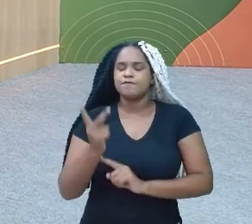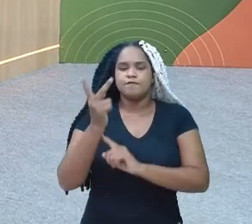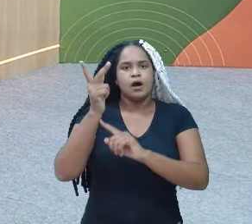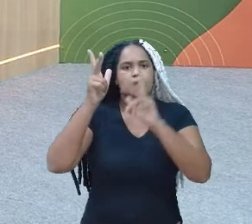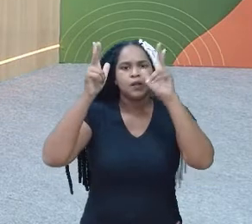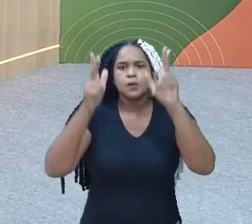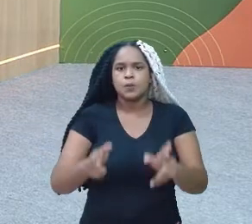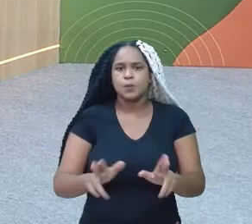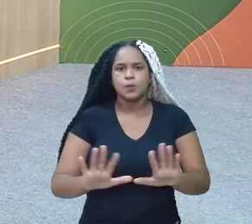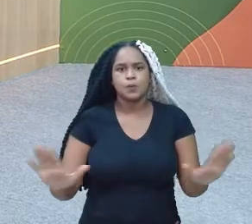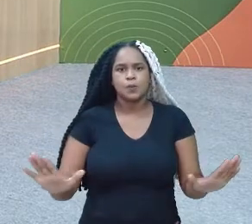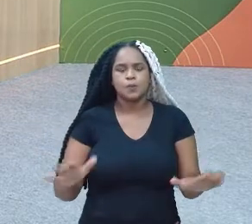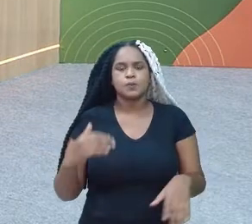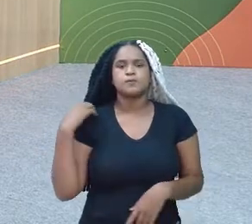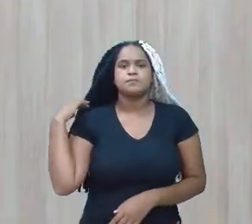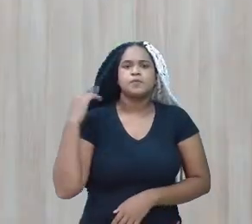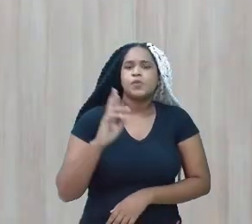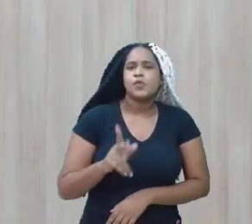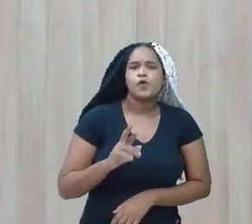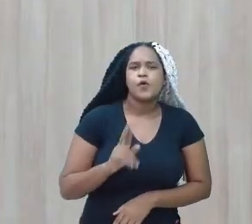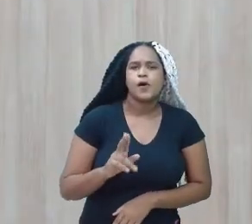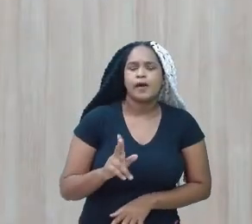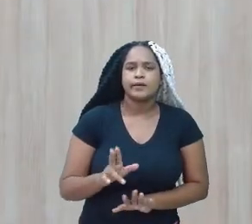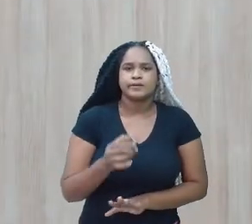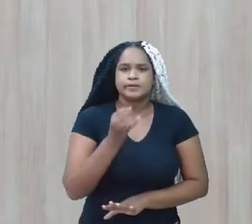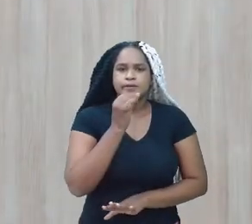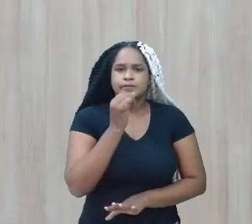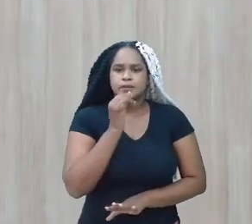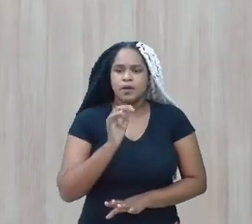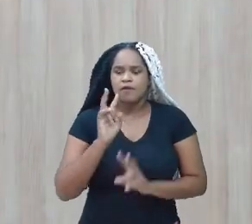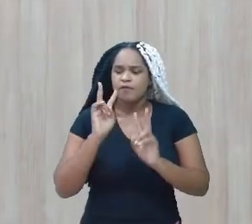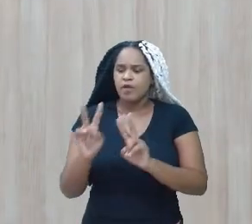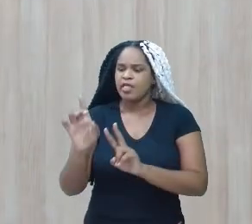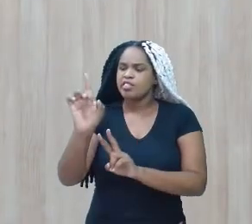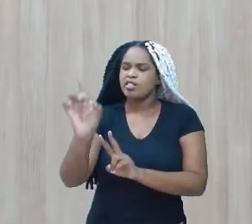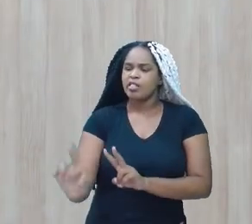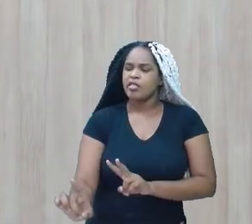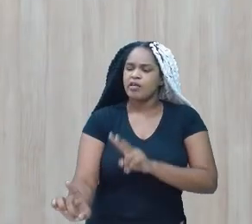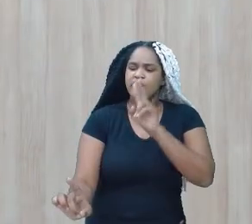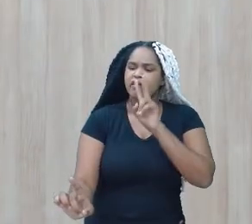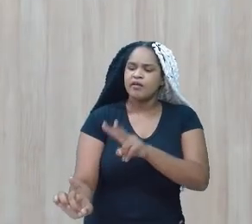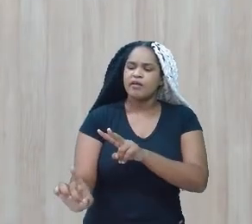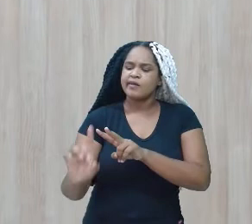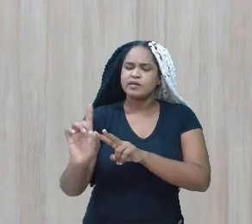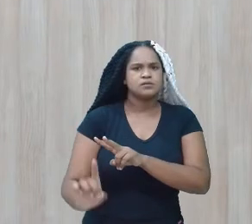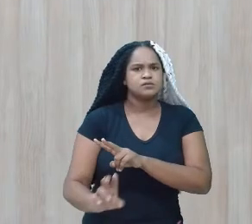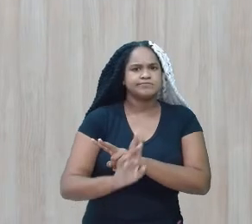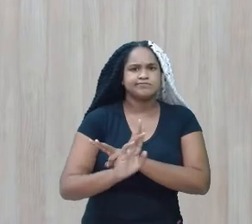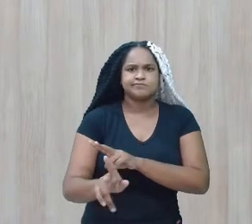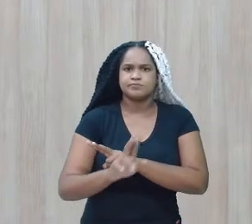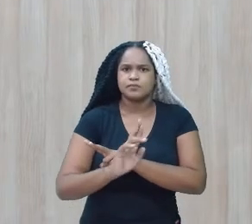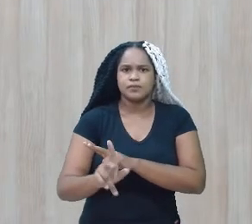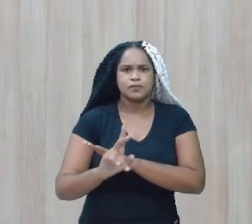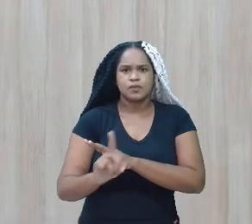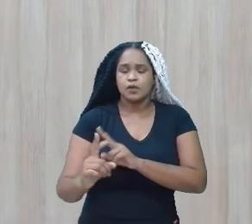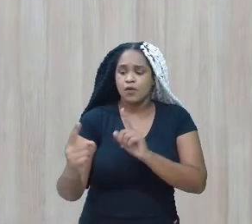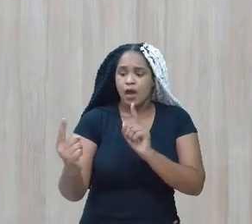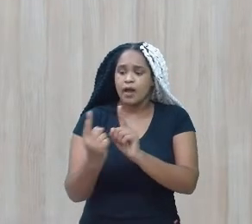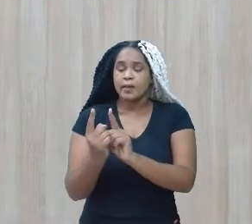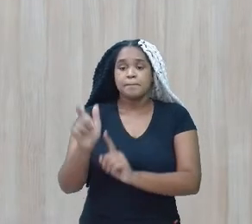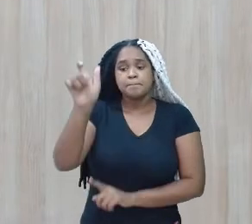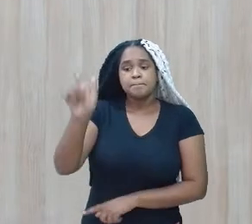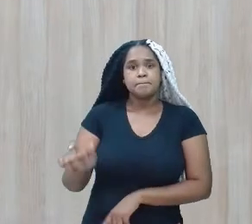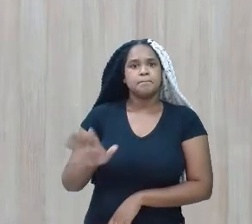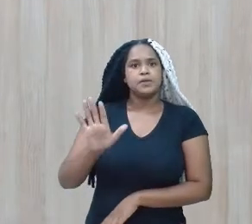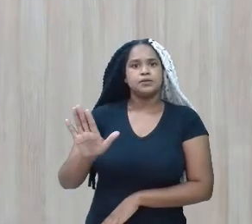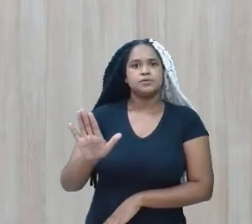humano. Então, não devemos primeiro olhar a deficiência. Você atende a pessoa, a deficiência é